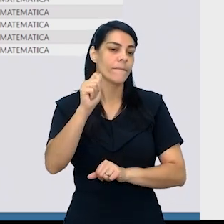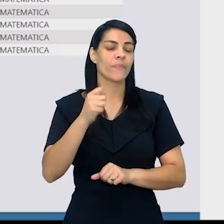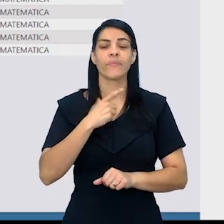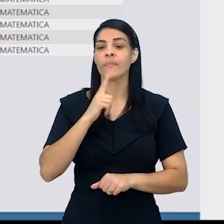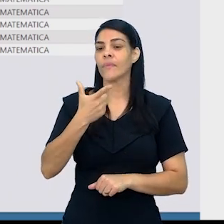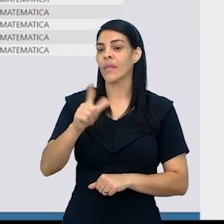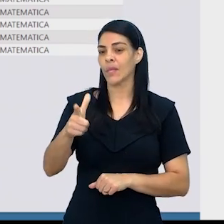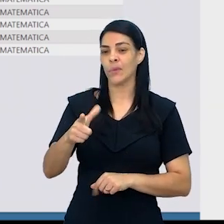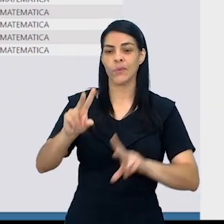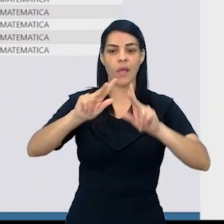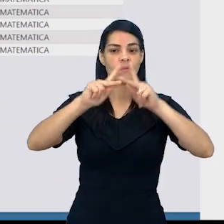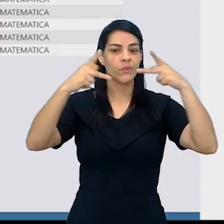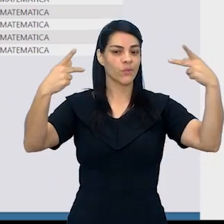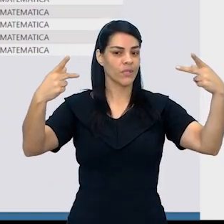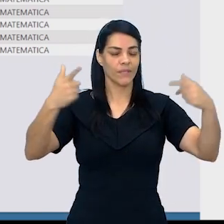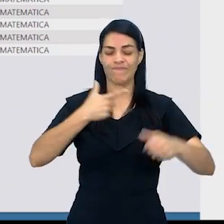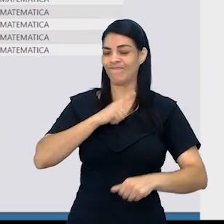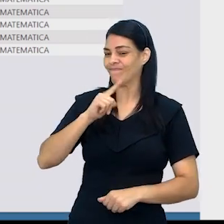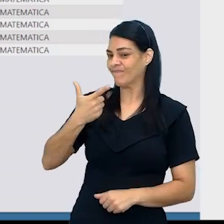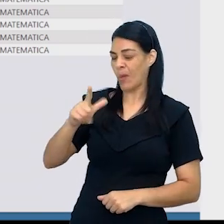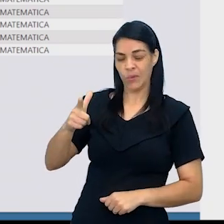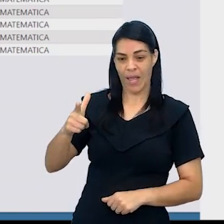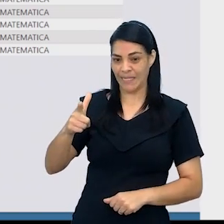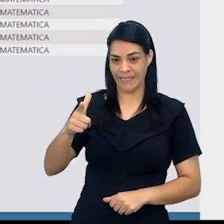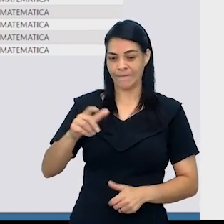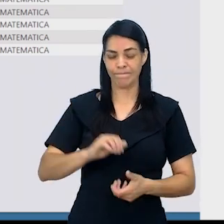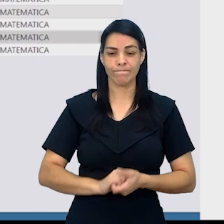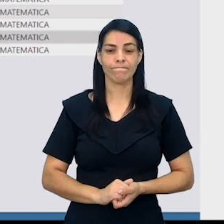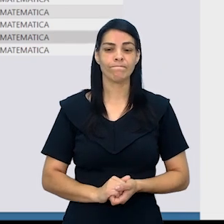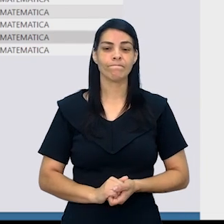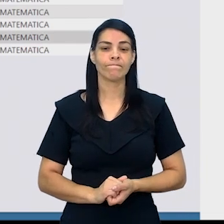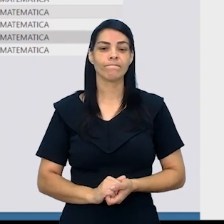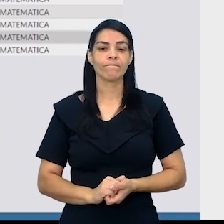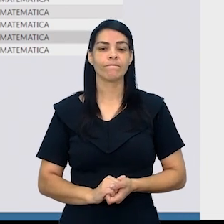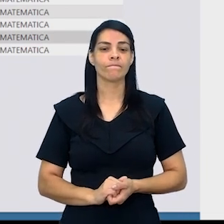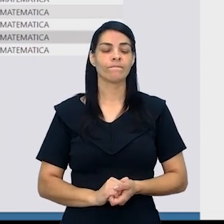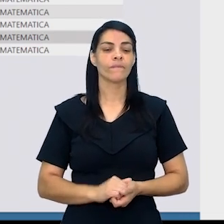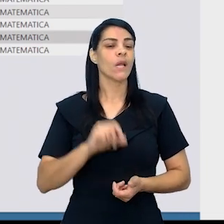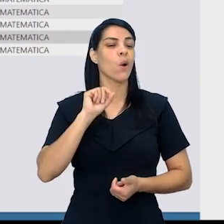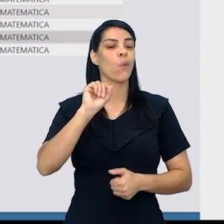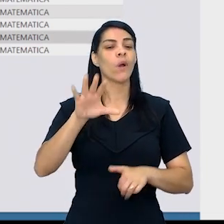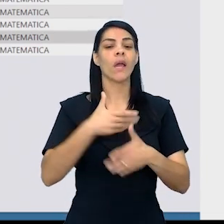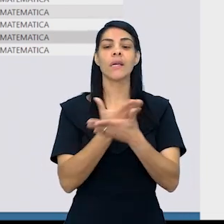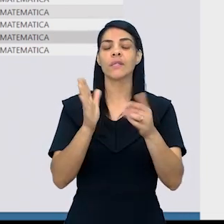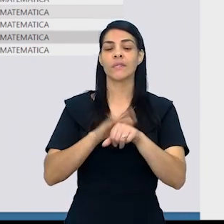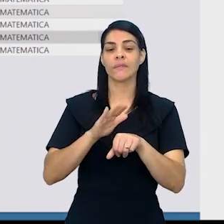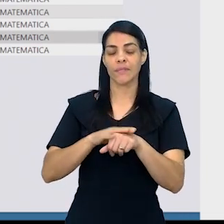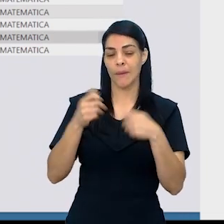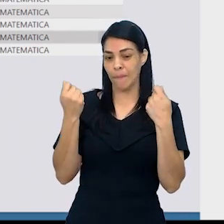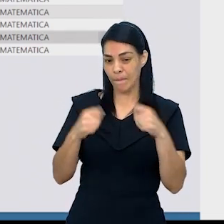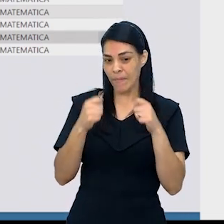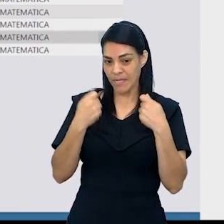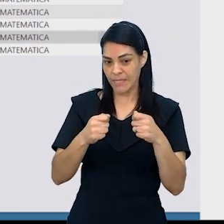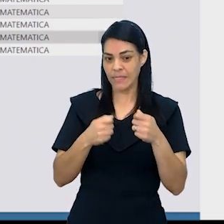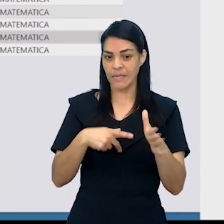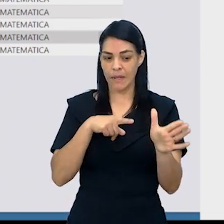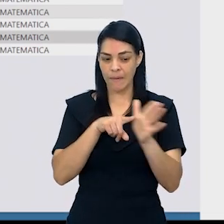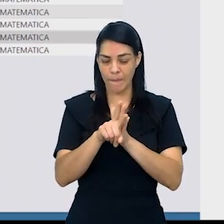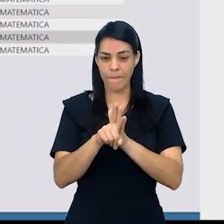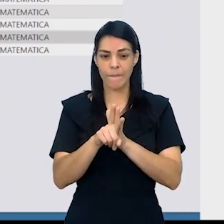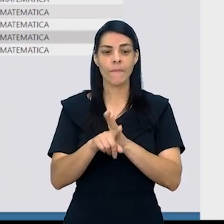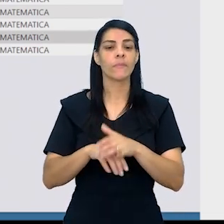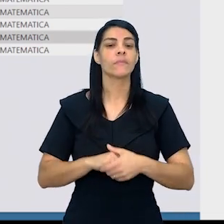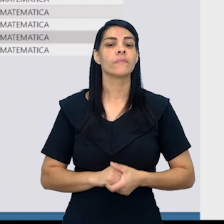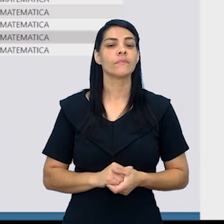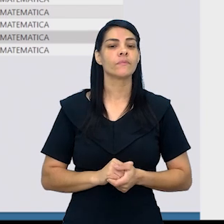temos o link aqui ó não temos Nas questões e o que a gente vai fazer a gente precisa das questões né a gente é professora